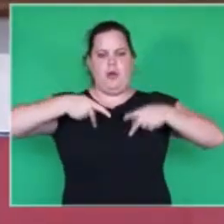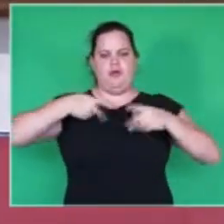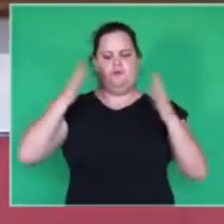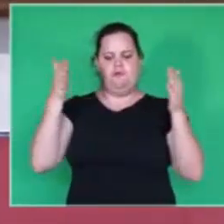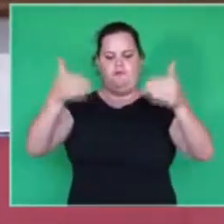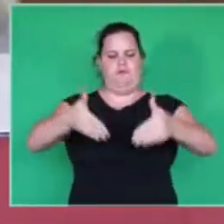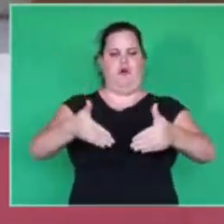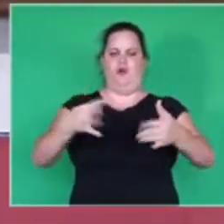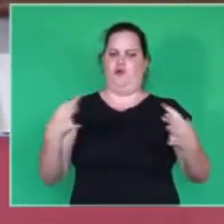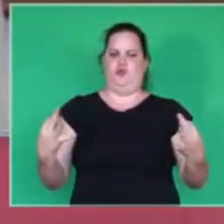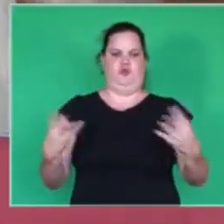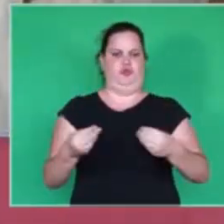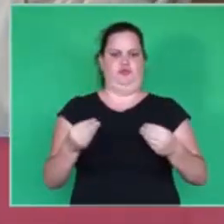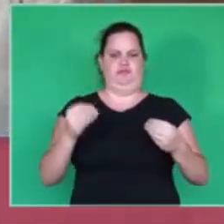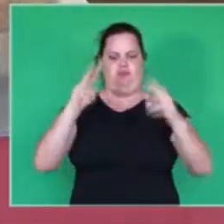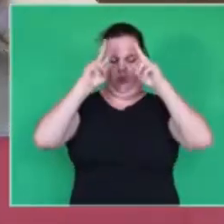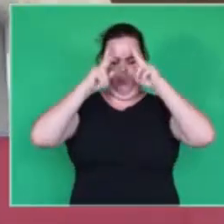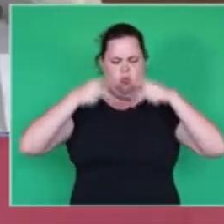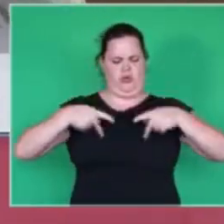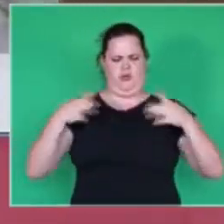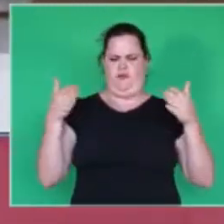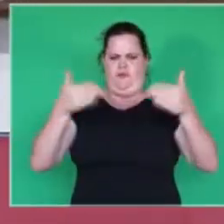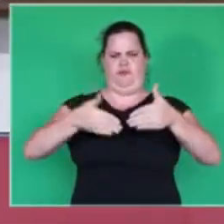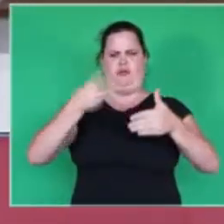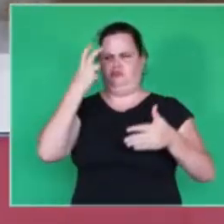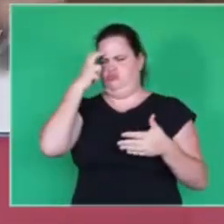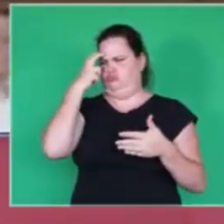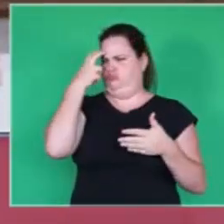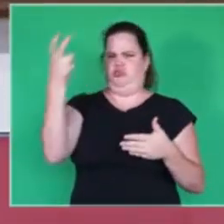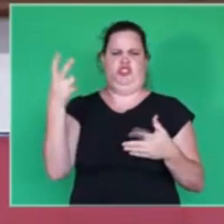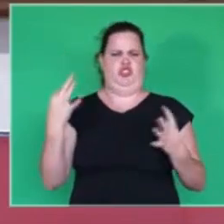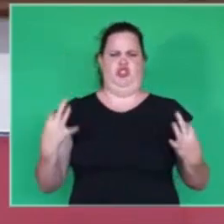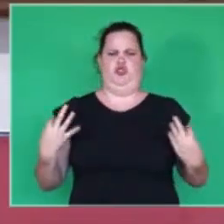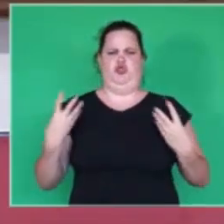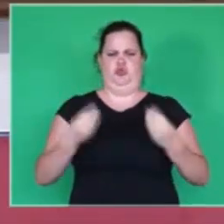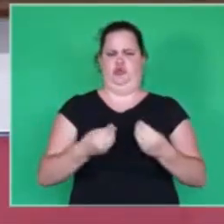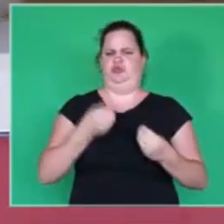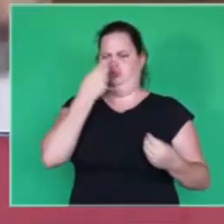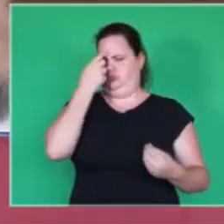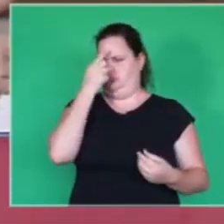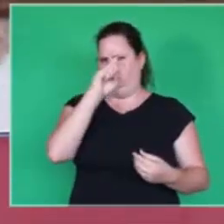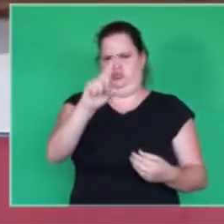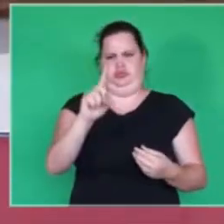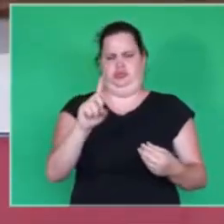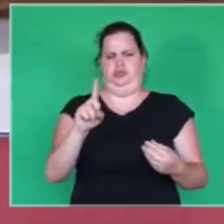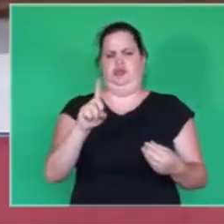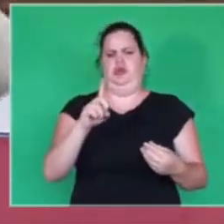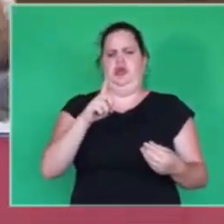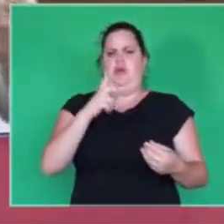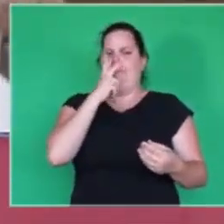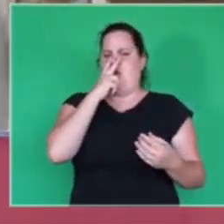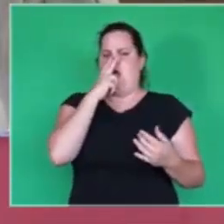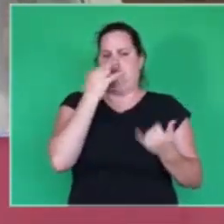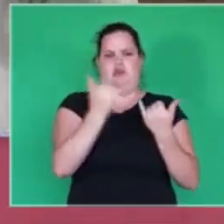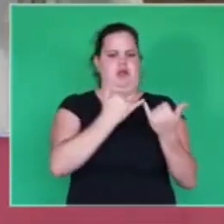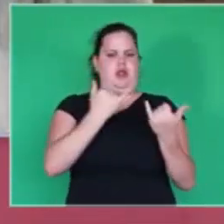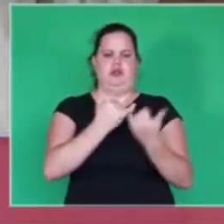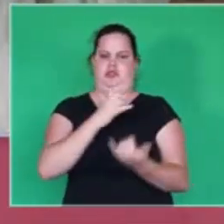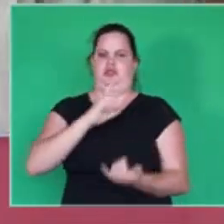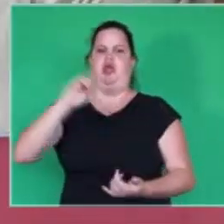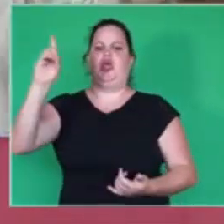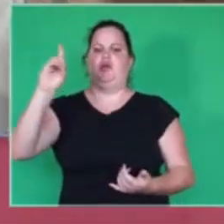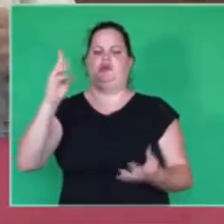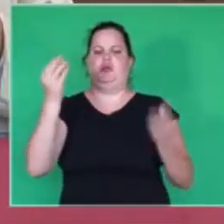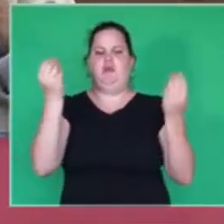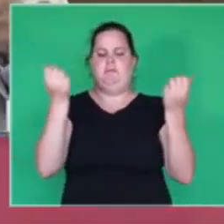coisas. O homem era o gerente de tudo, o homem seria um pedaço de Deus, ou ele poderia